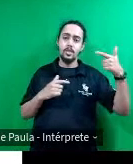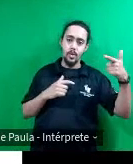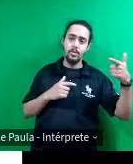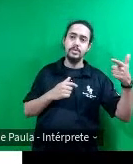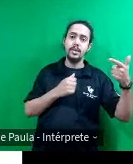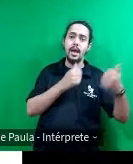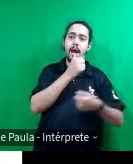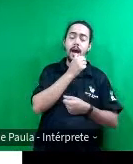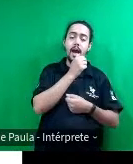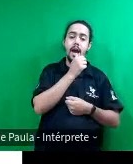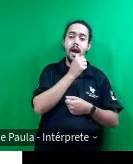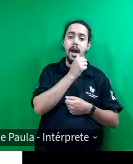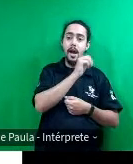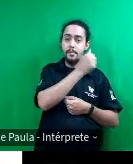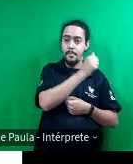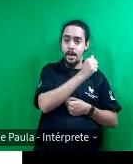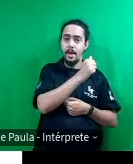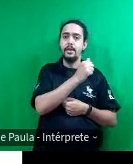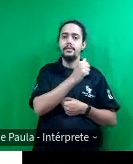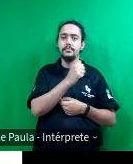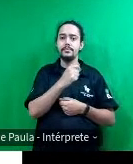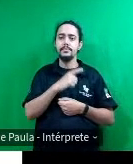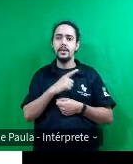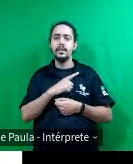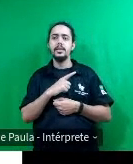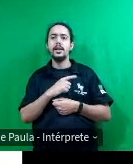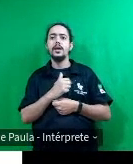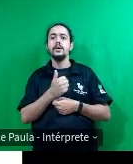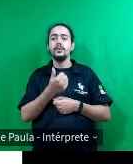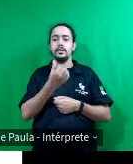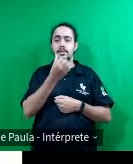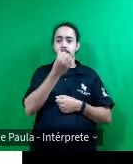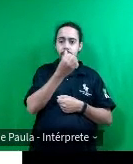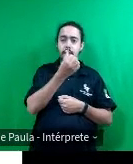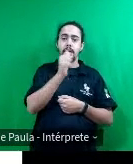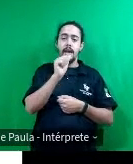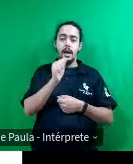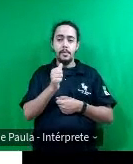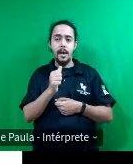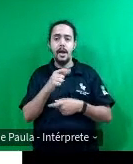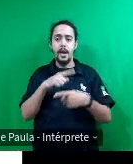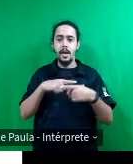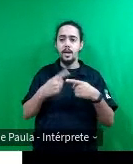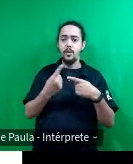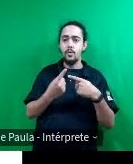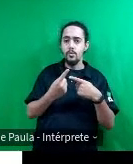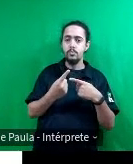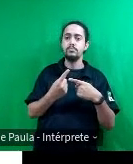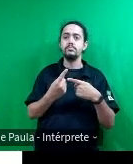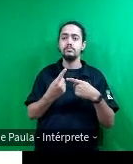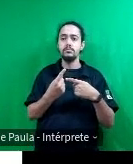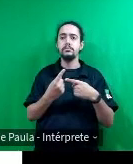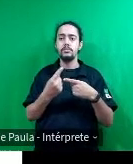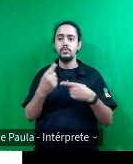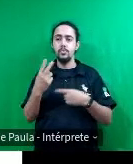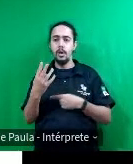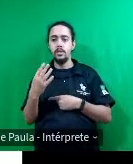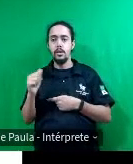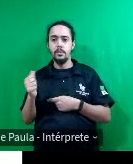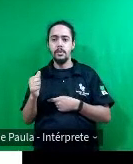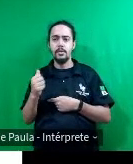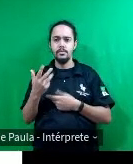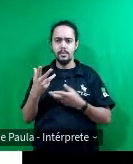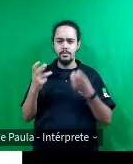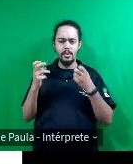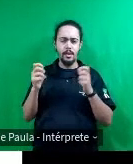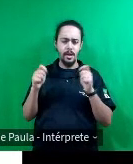pelo ramo de 4 amperes passando 6 amperes. E aqui passando 4 amperes. Viram só? Né? Então,